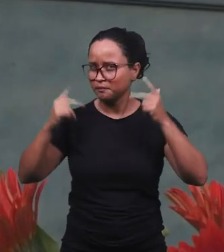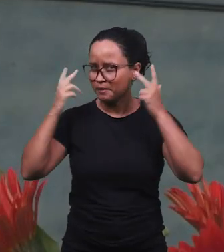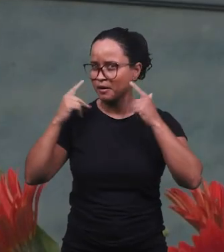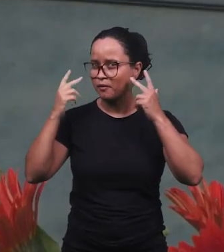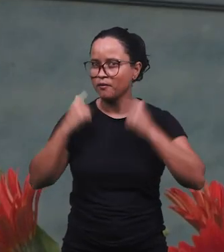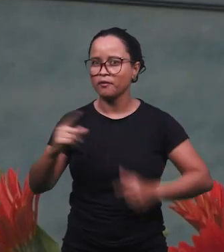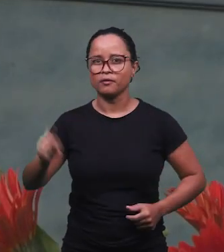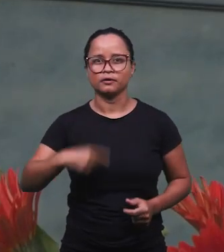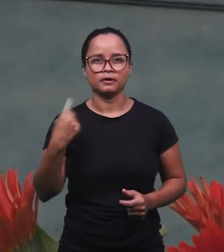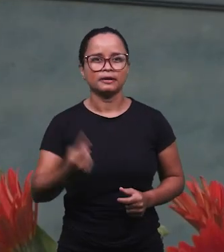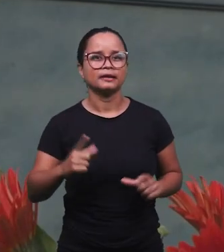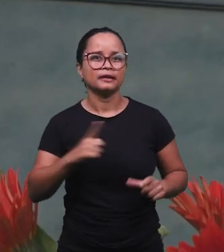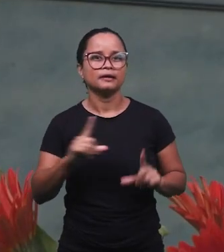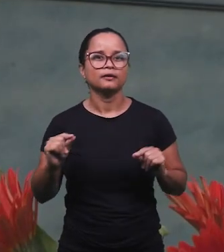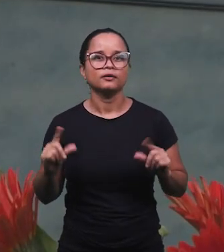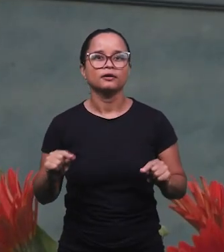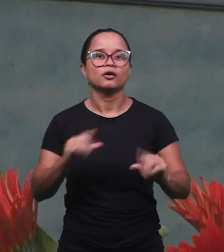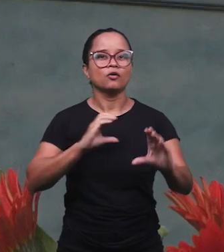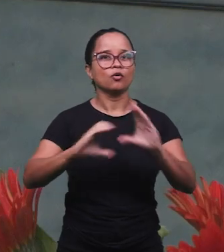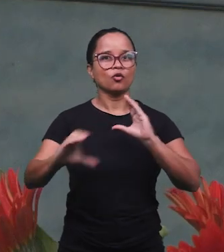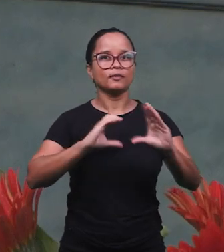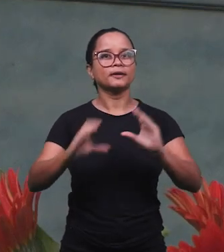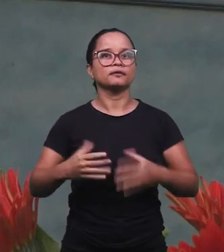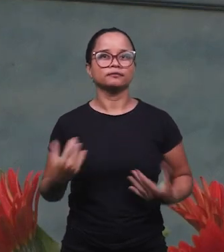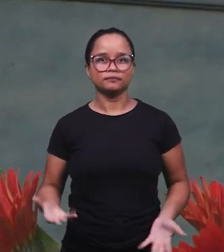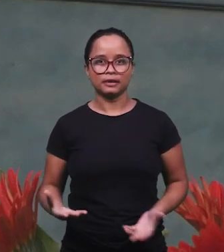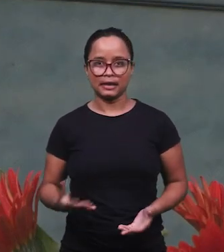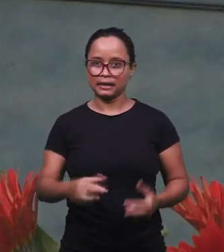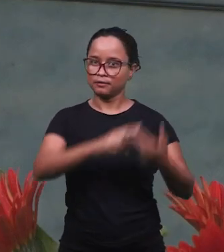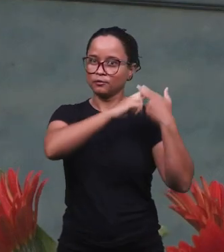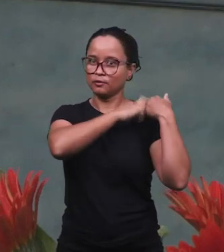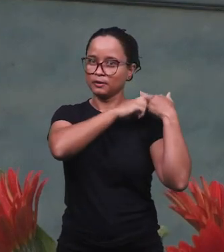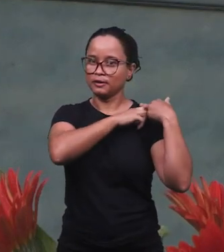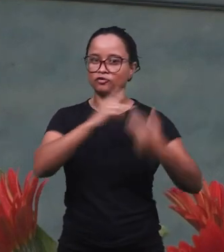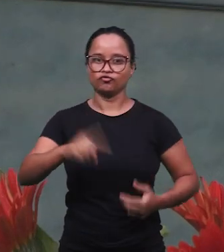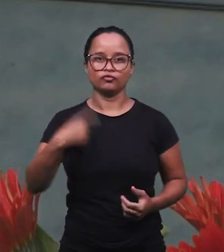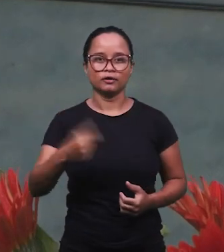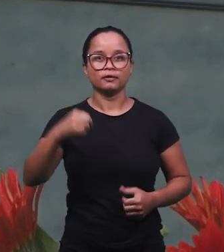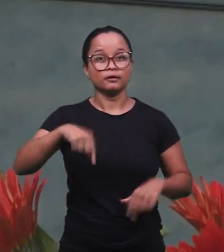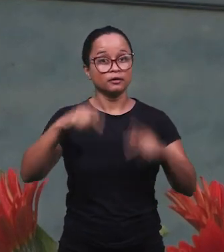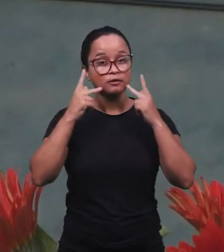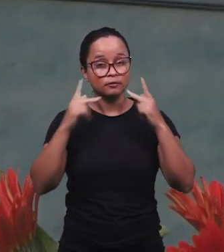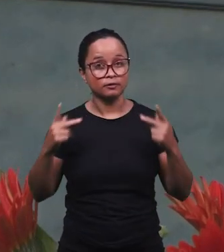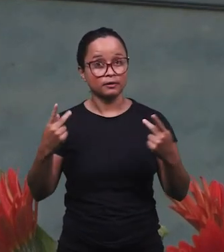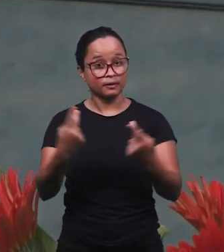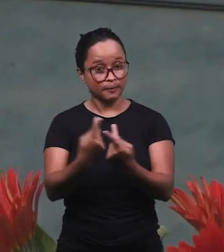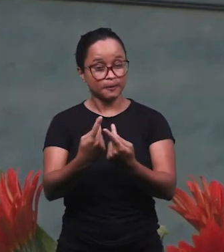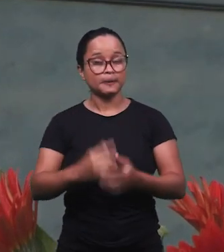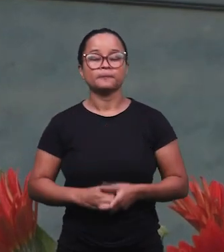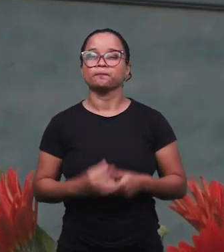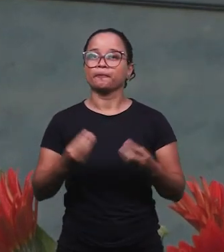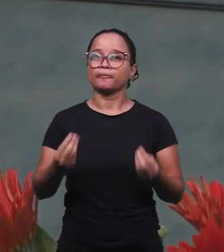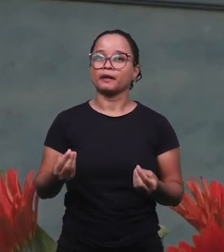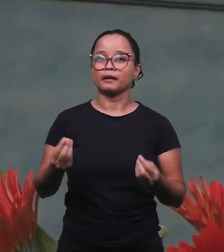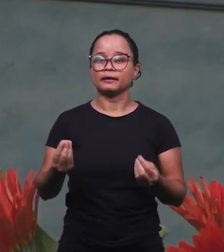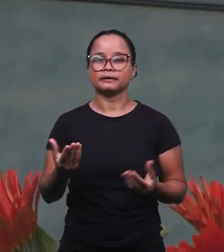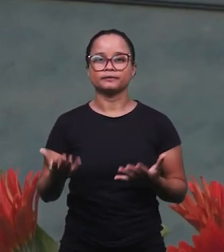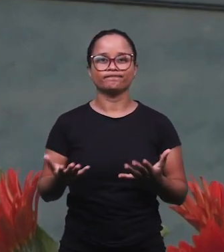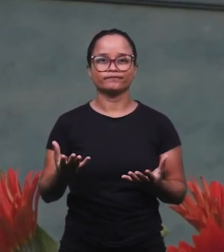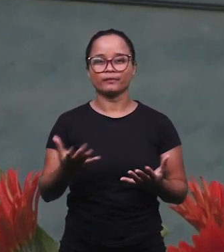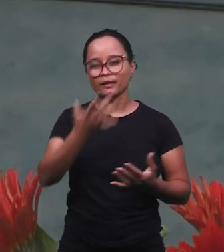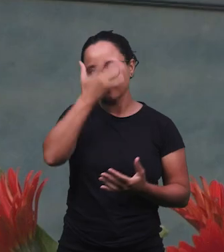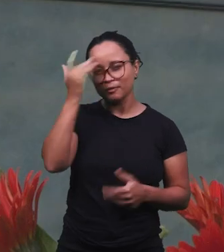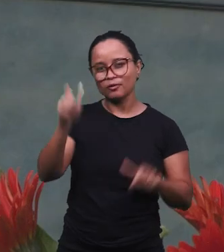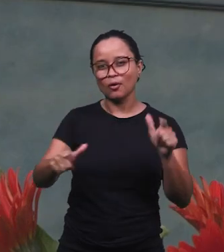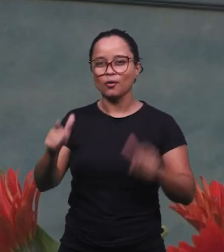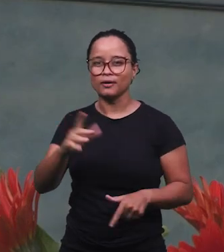a gente ser abordado falando sobre comunicação. Essa é a nossa responsabilidade aqui no presbitério e tal. E às vezes as pessoas um